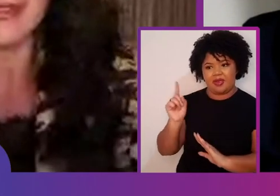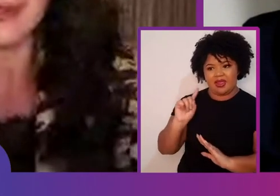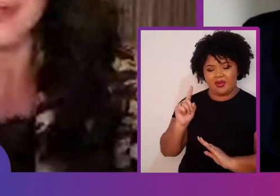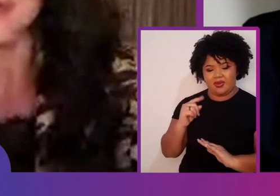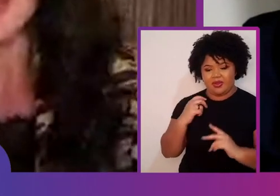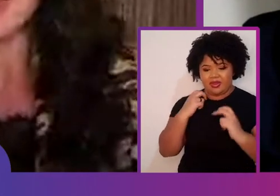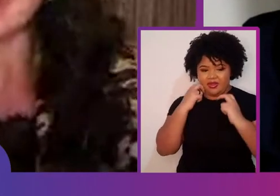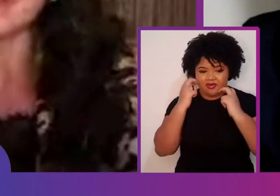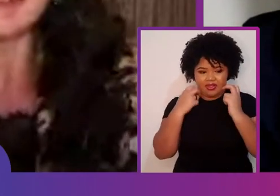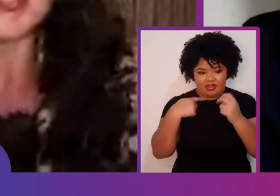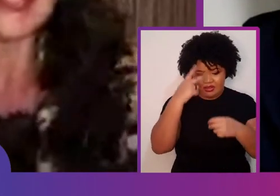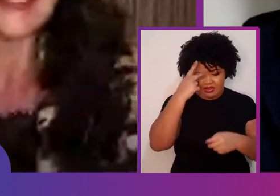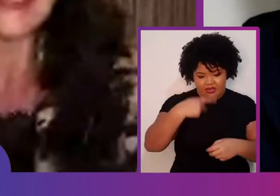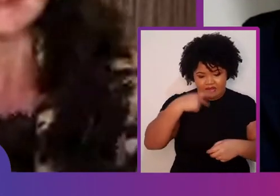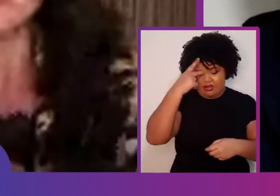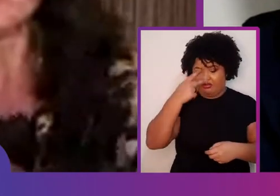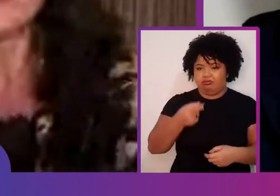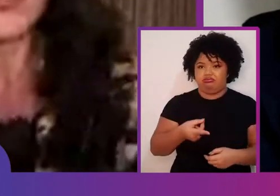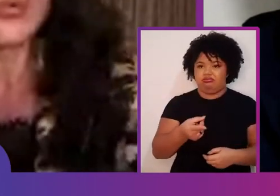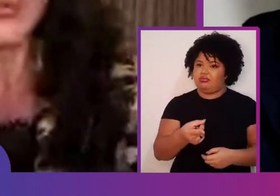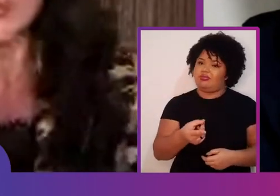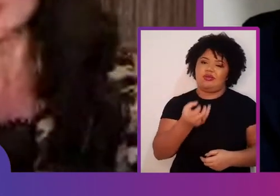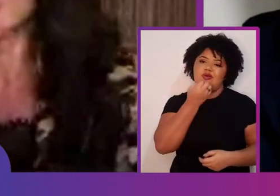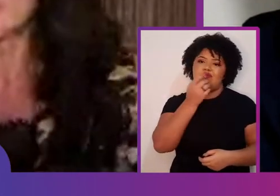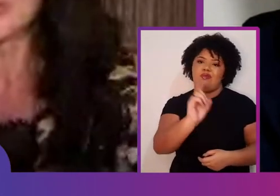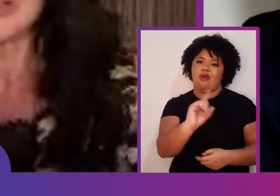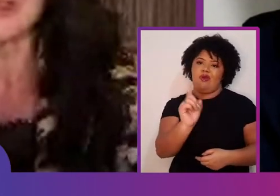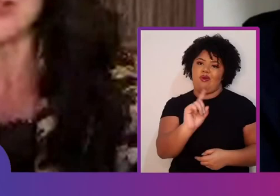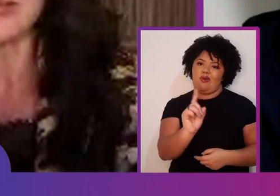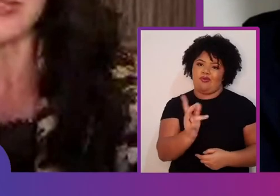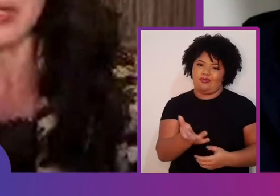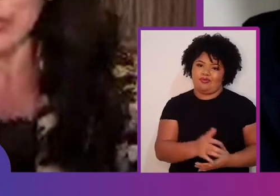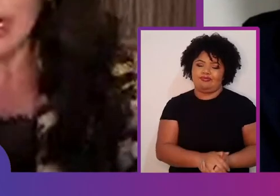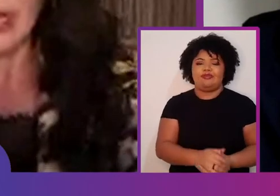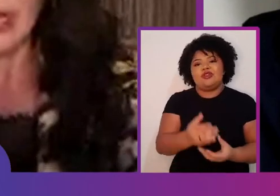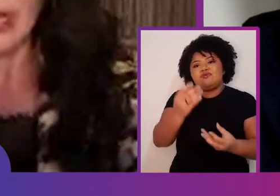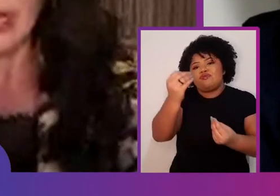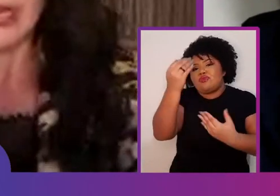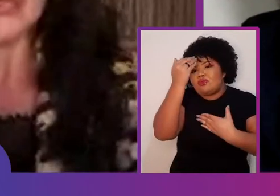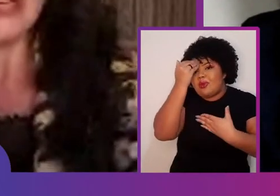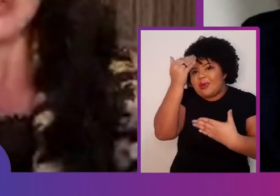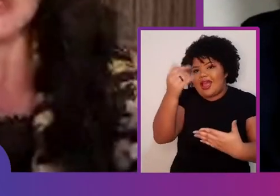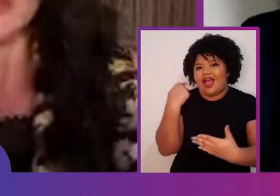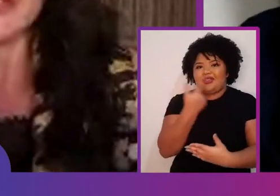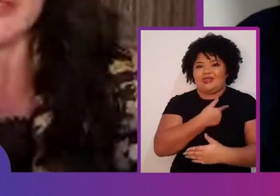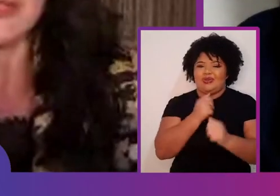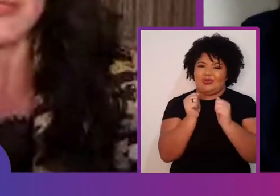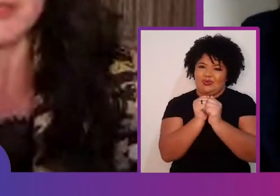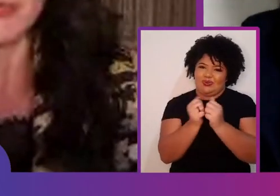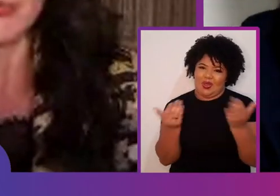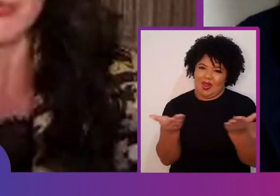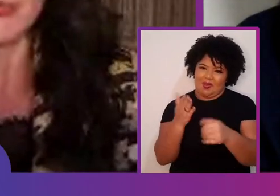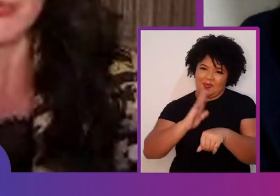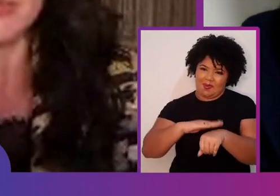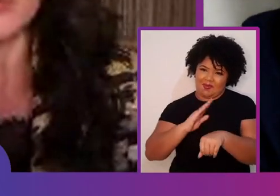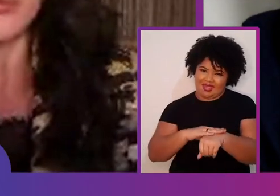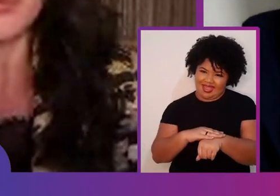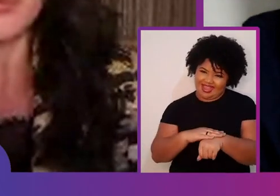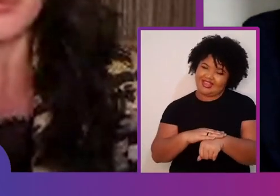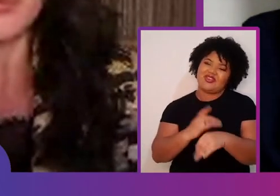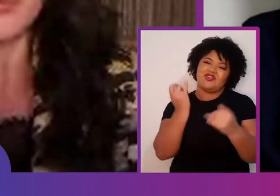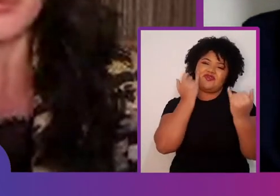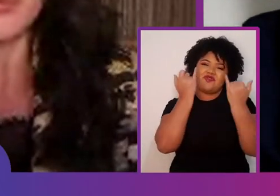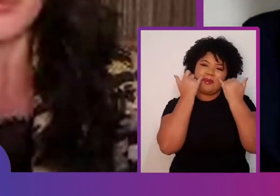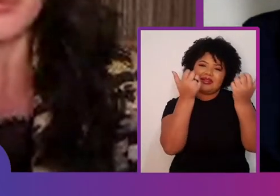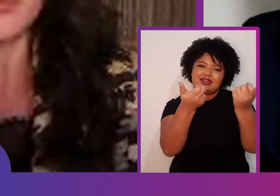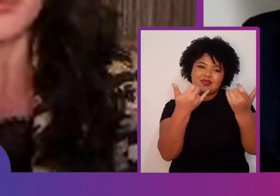verdades o tempo inteiro. Carla, queria te agradecer muito, muito, muito por ter estado aqui com a gente. Acho que as informações que você passou são muito,